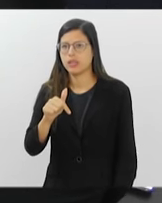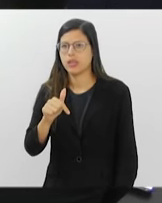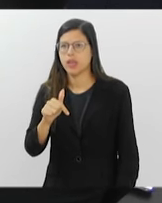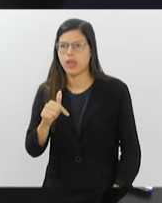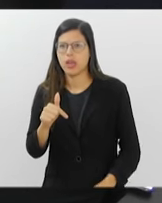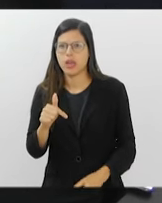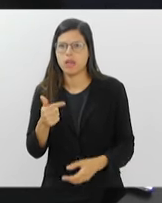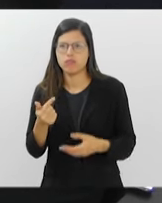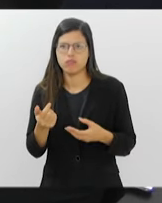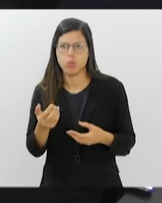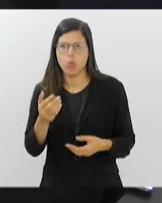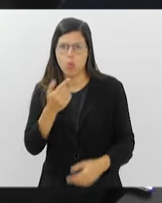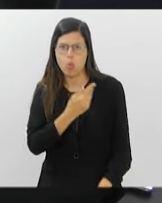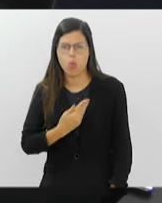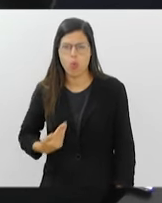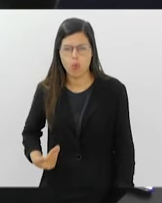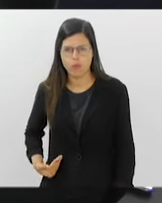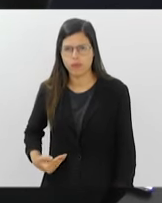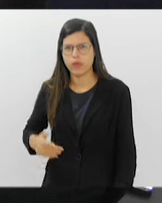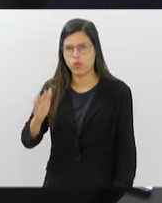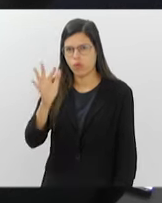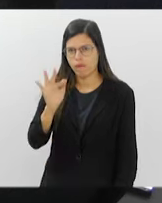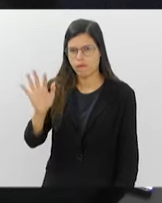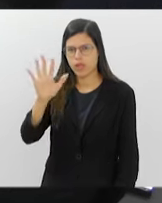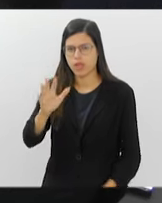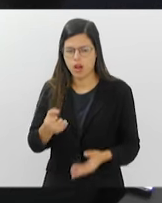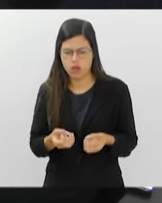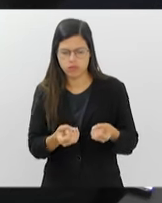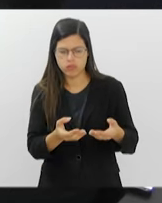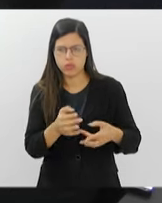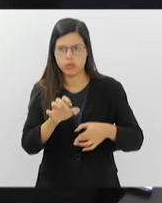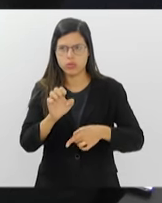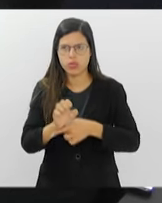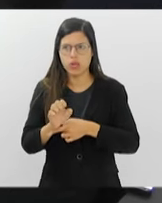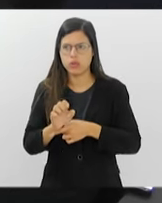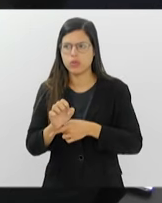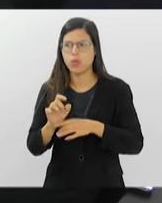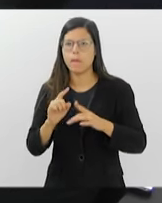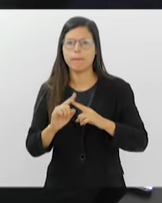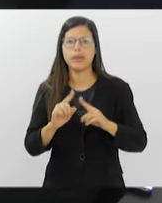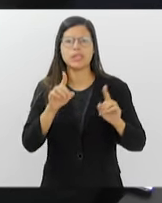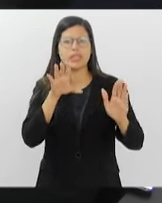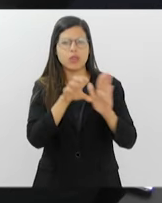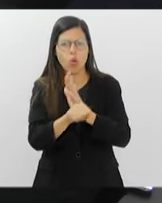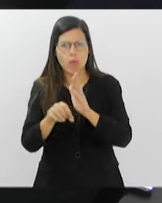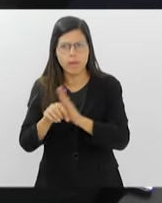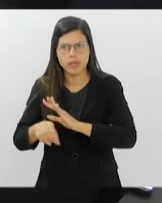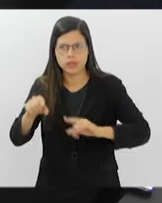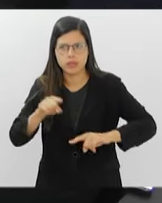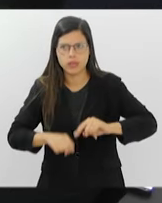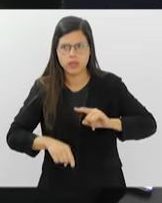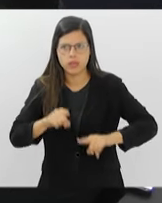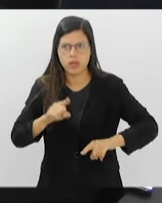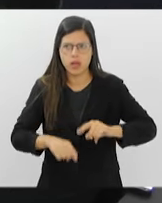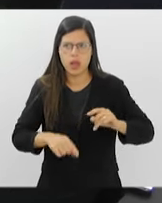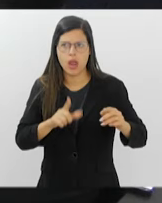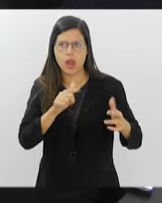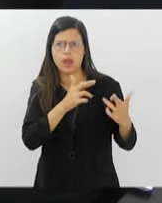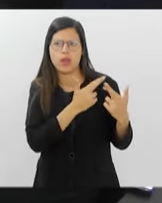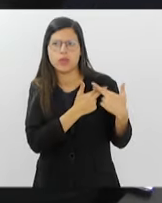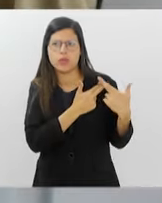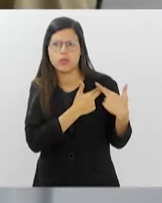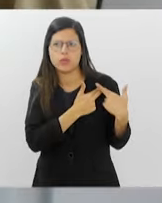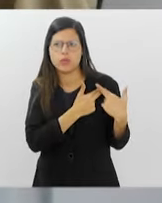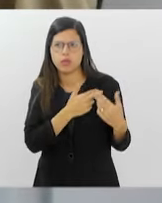Janeiro eu não eu eu não posso afirmar mas esses furtos de equipamento que vossa excelência se refere é competência do município né desídia da